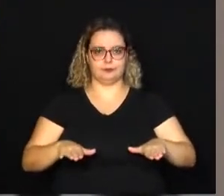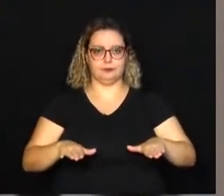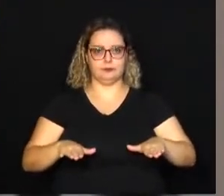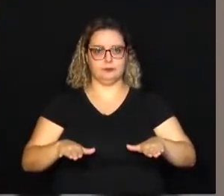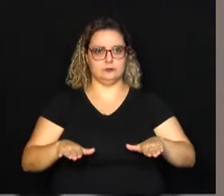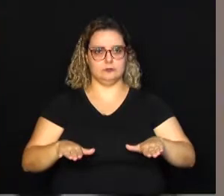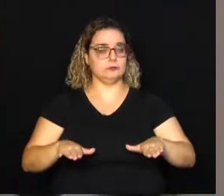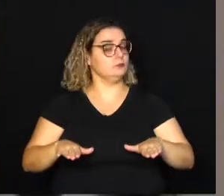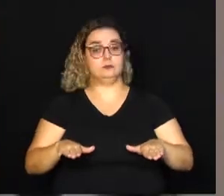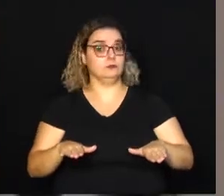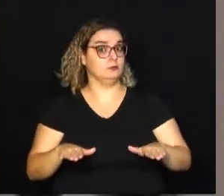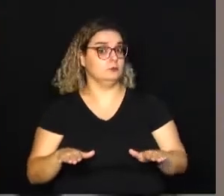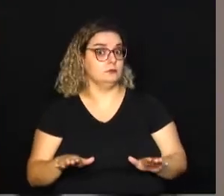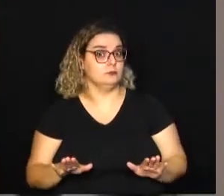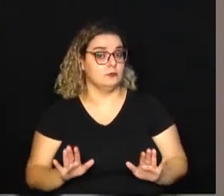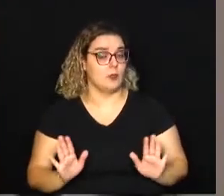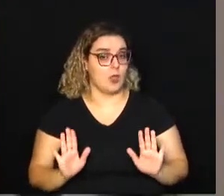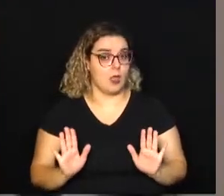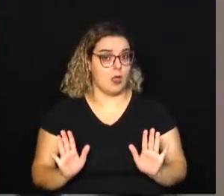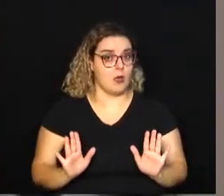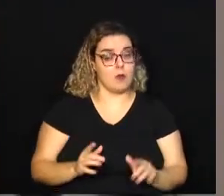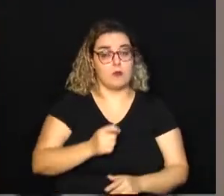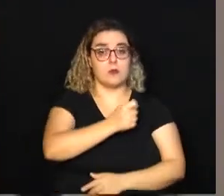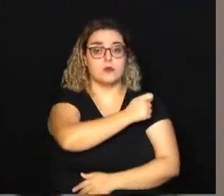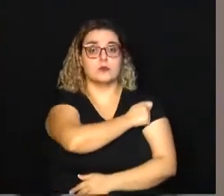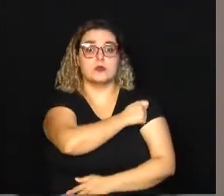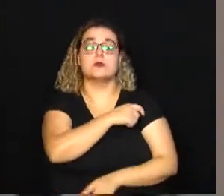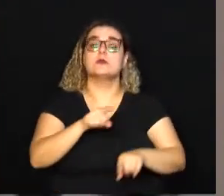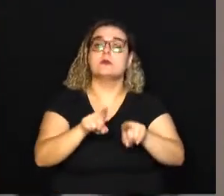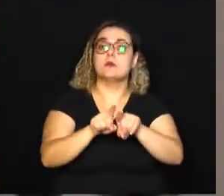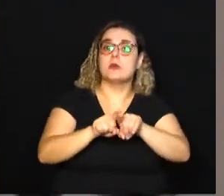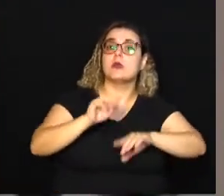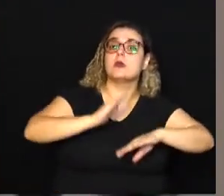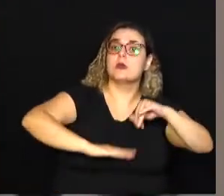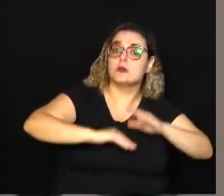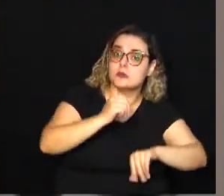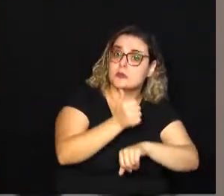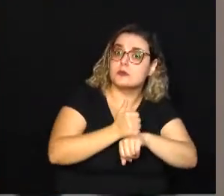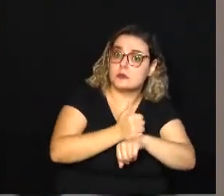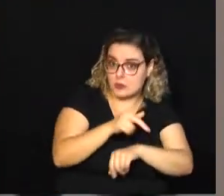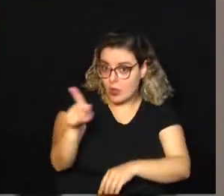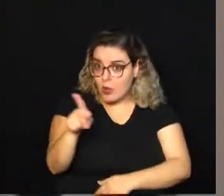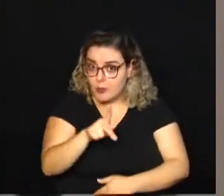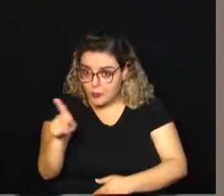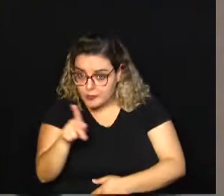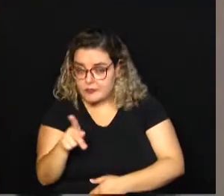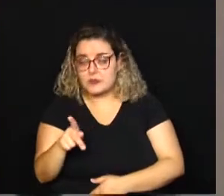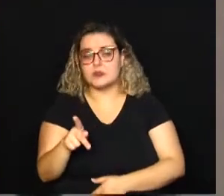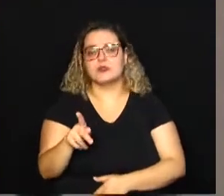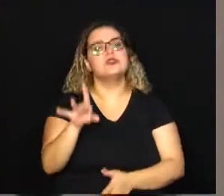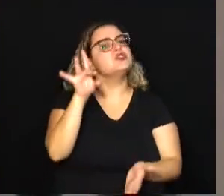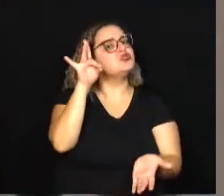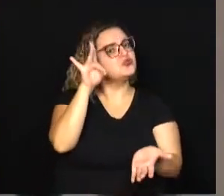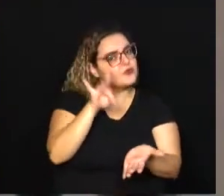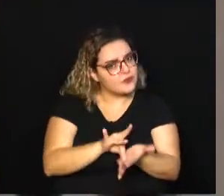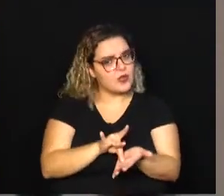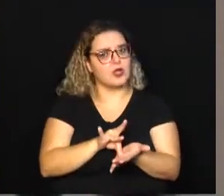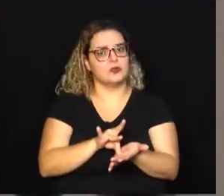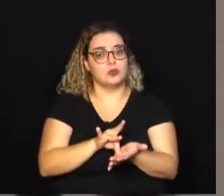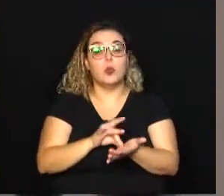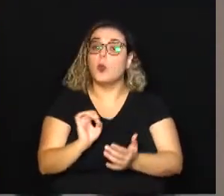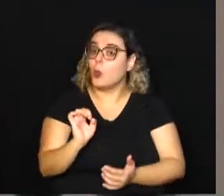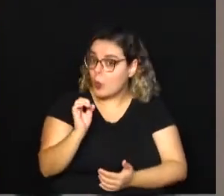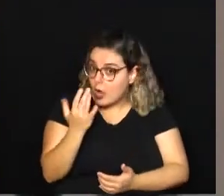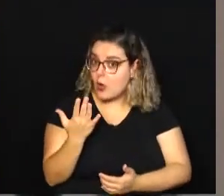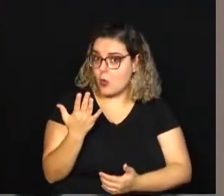Os alunos, assim como os professores, eles, para que de fato